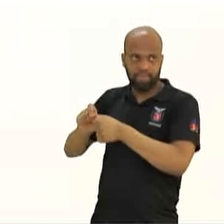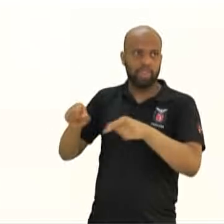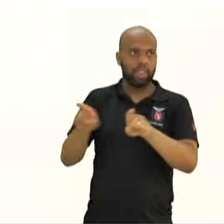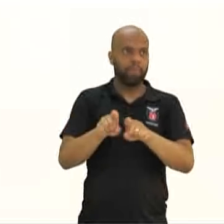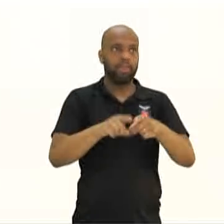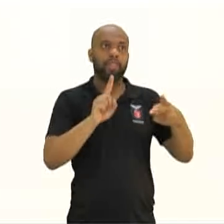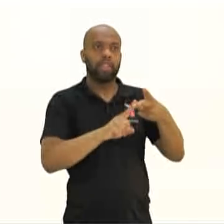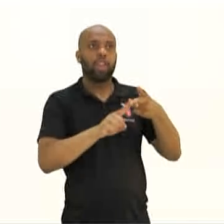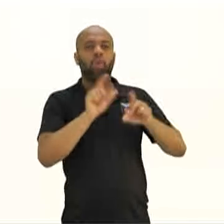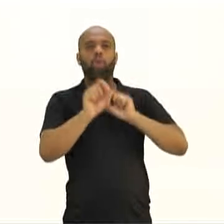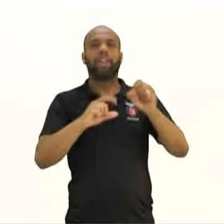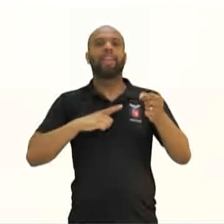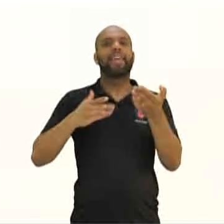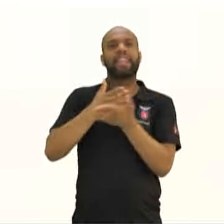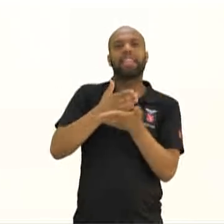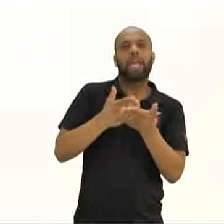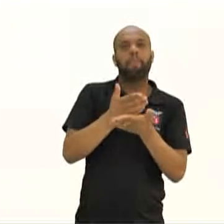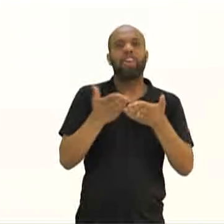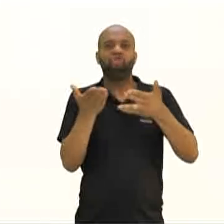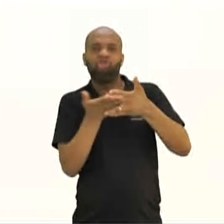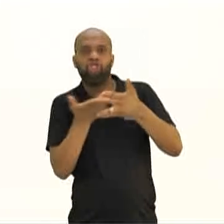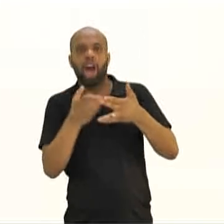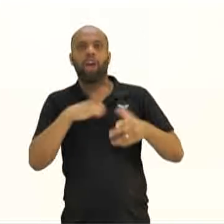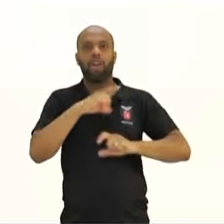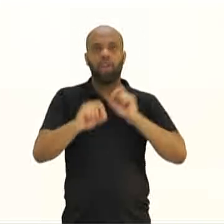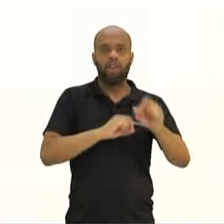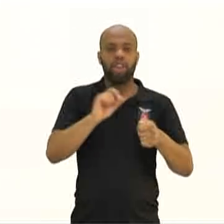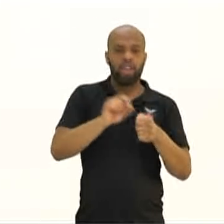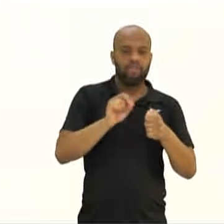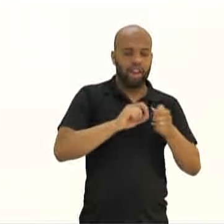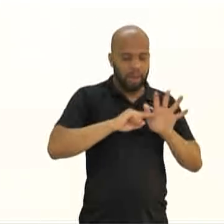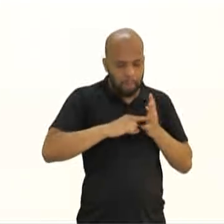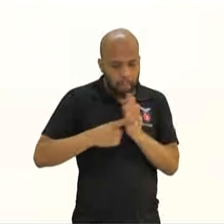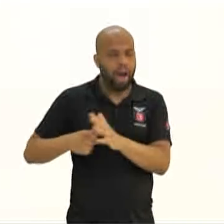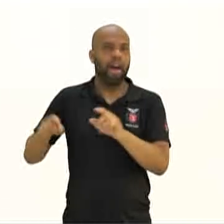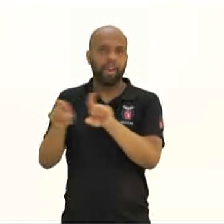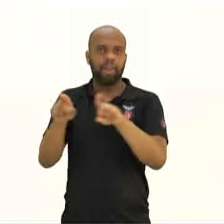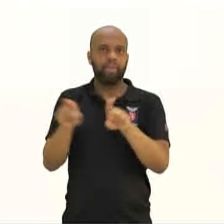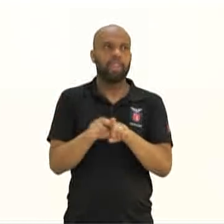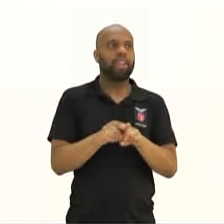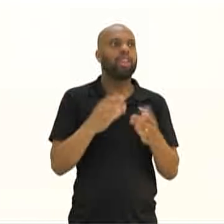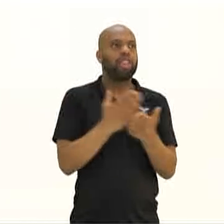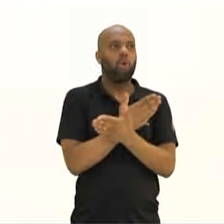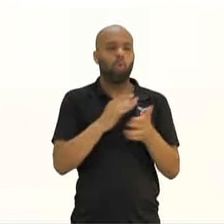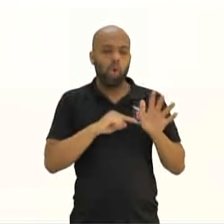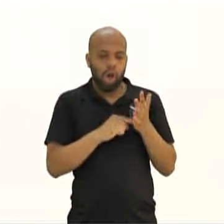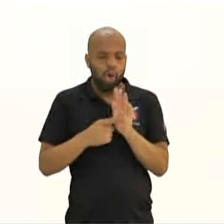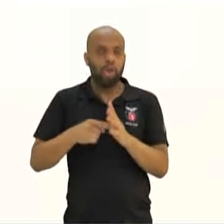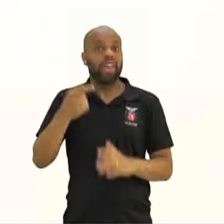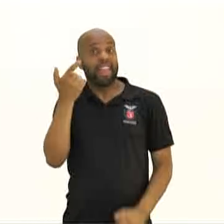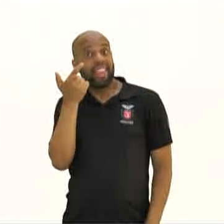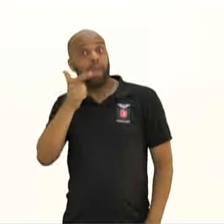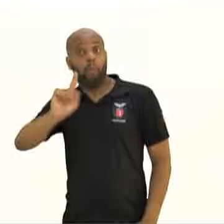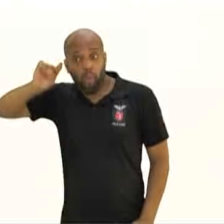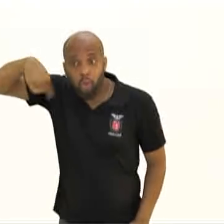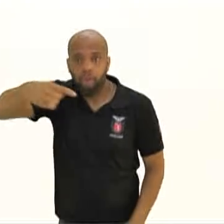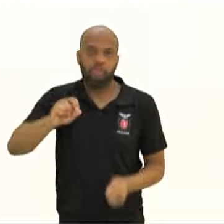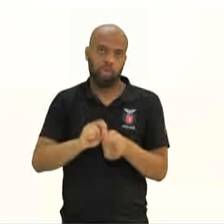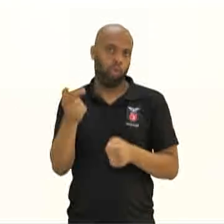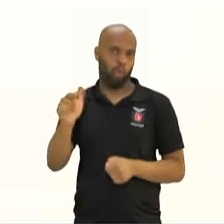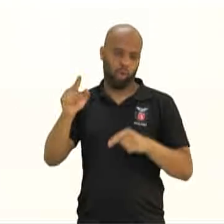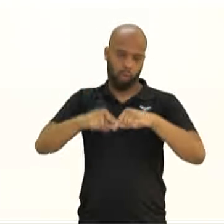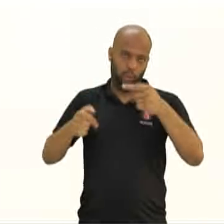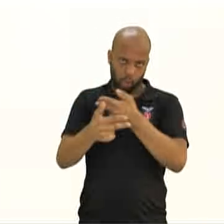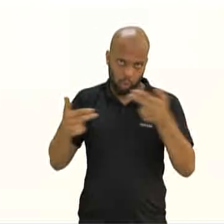intermediários são aqueles que fazem literalmente a produção de máquinas e equipamentos para a concretização de outras